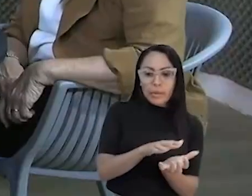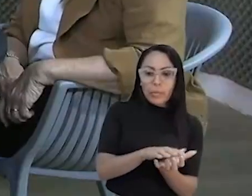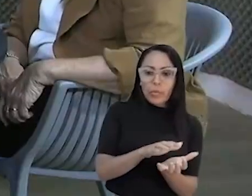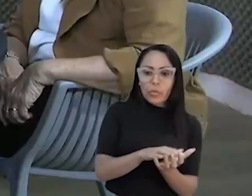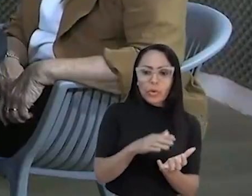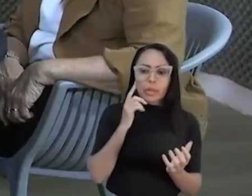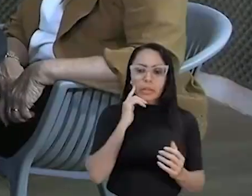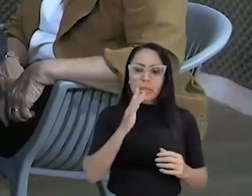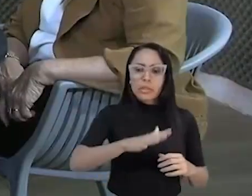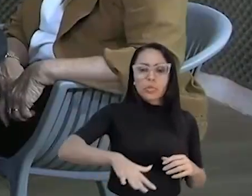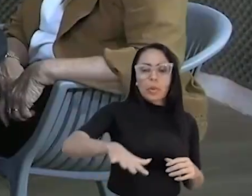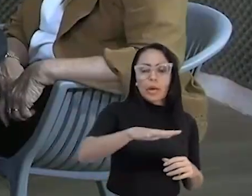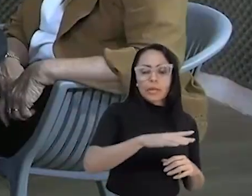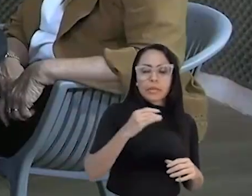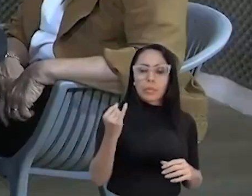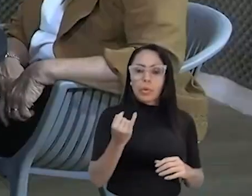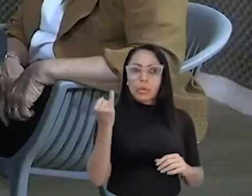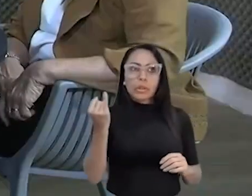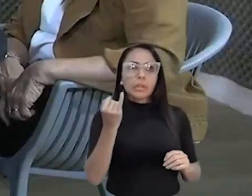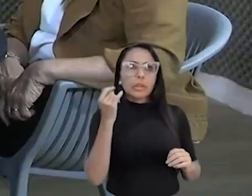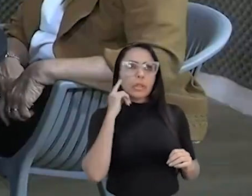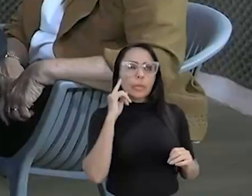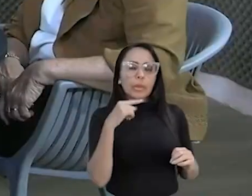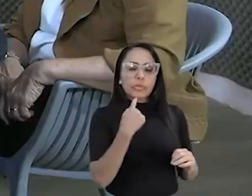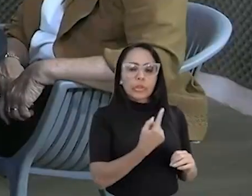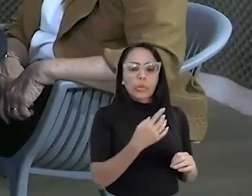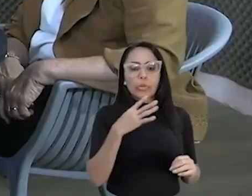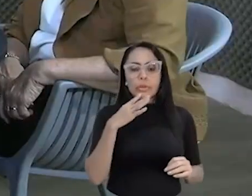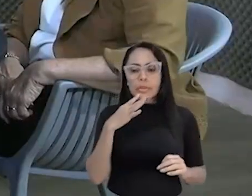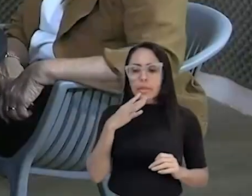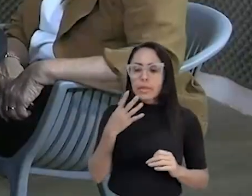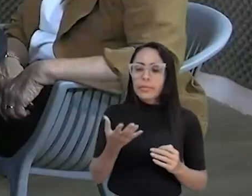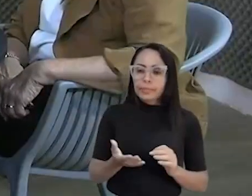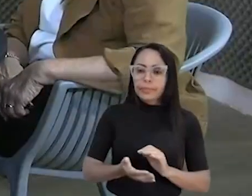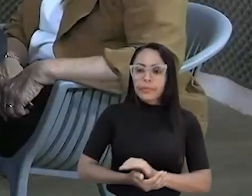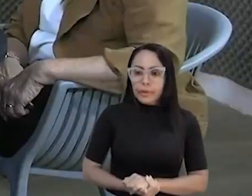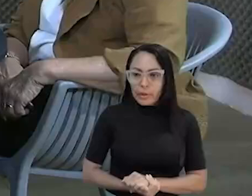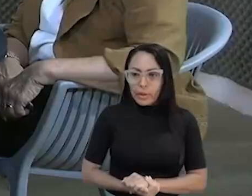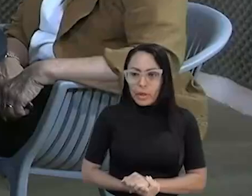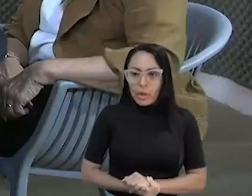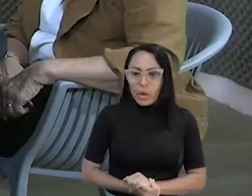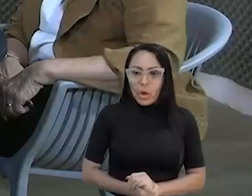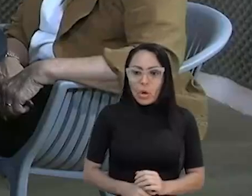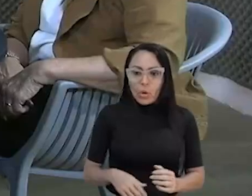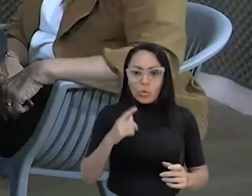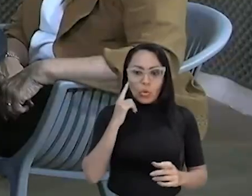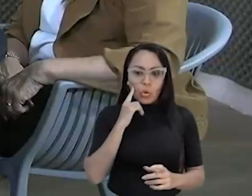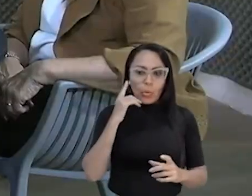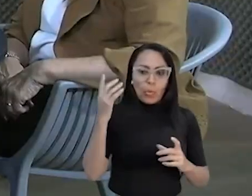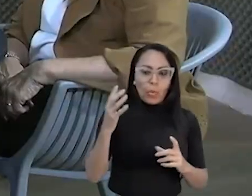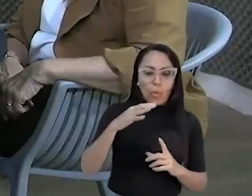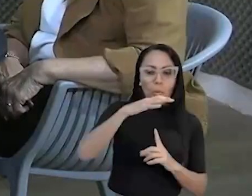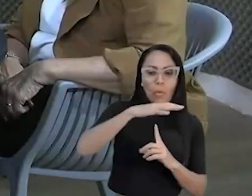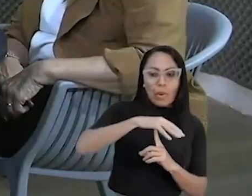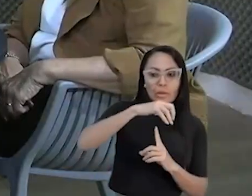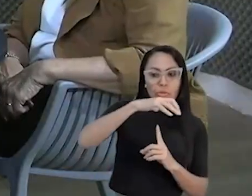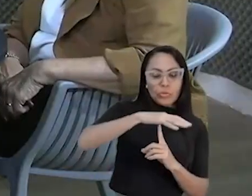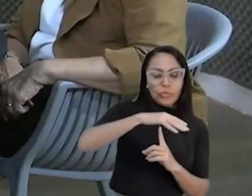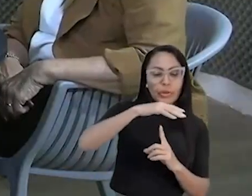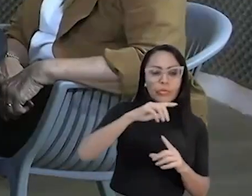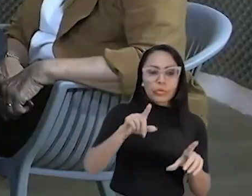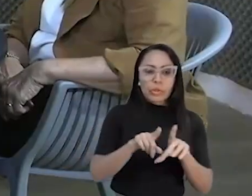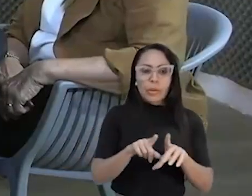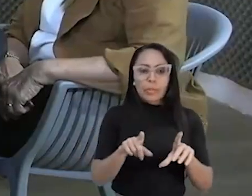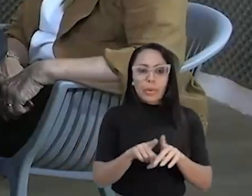existem espaços muito interessantes para a gente conhecer, né, como o Passo do Frevo, por exemplo, que é a Caixa